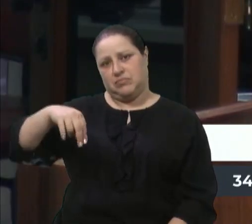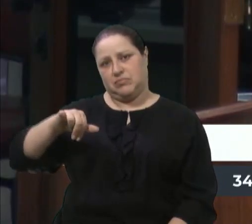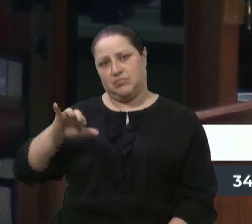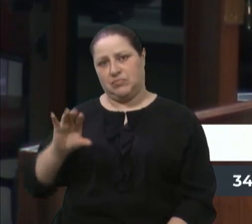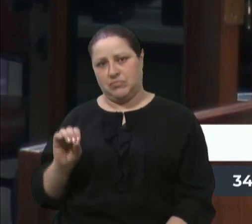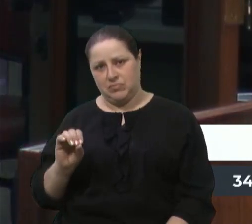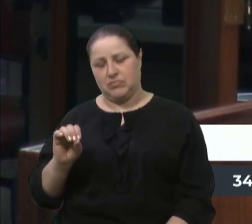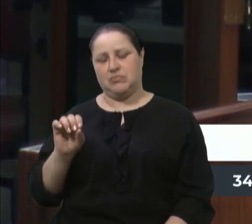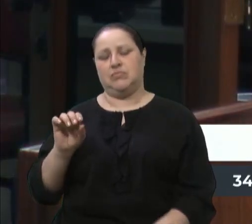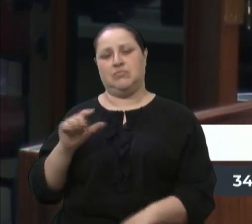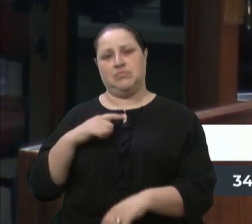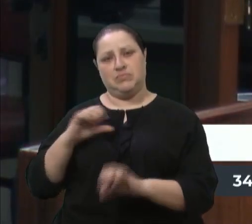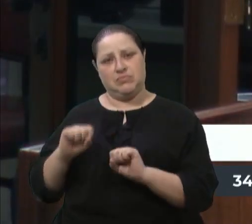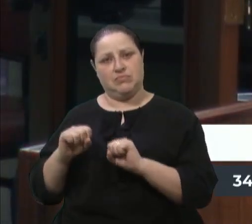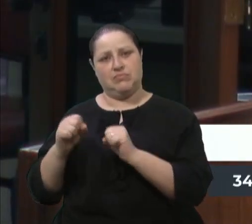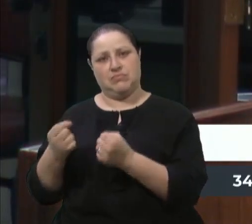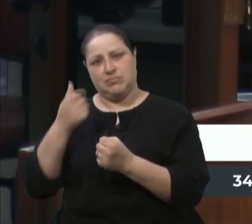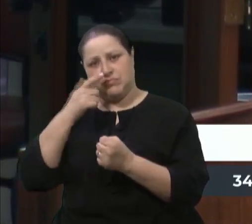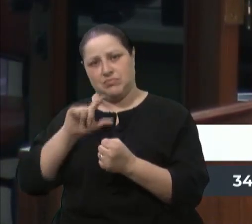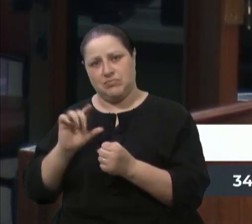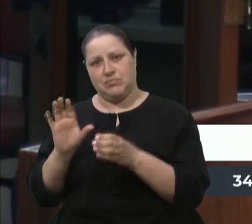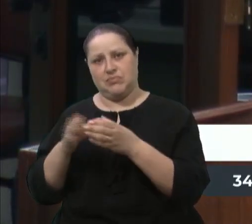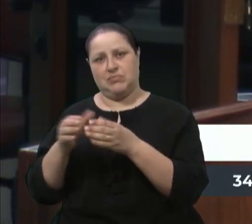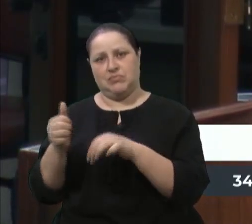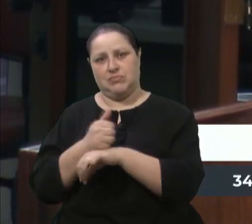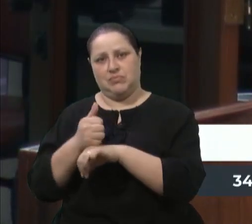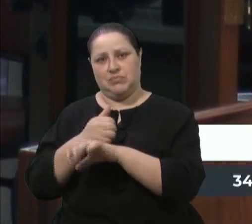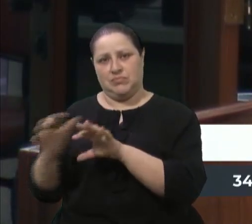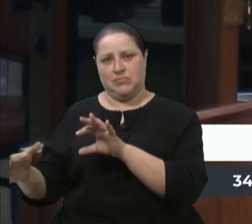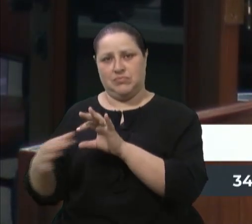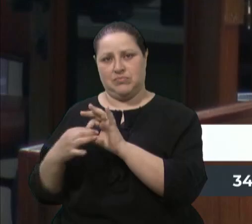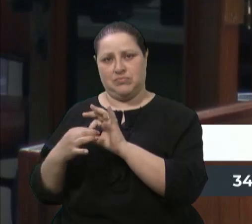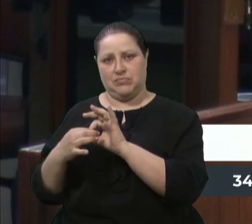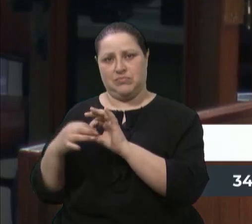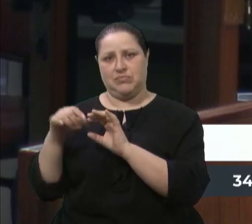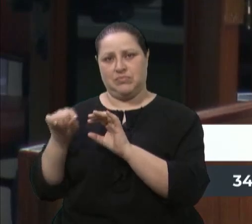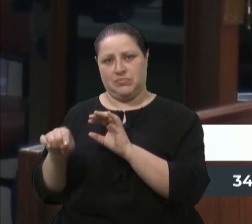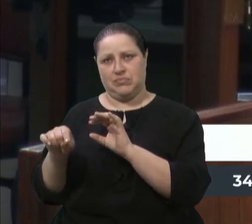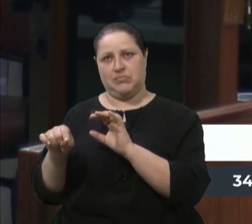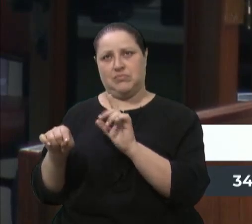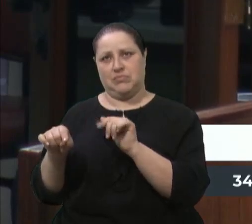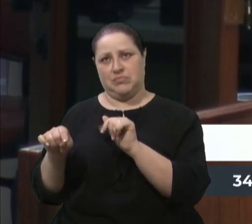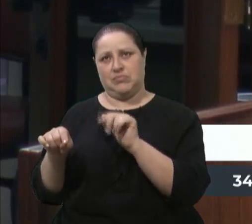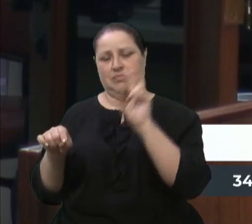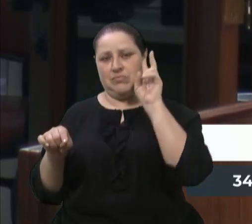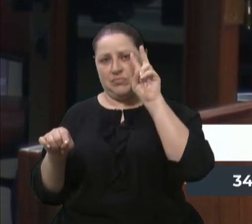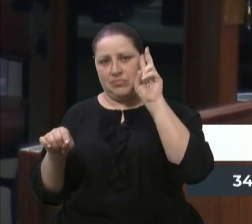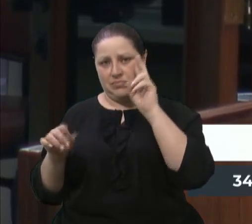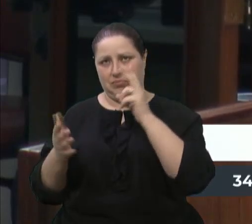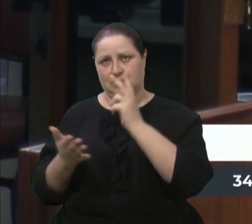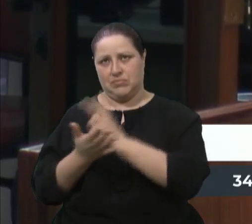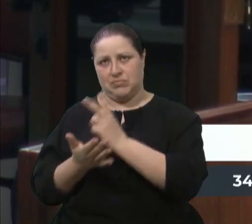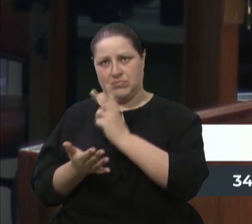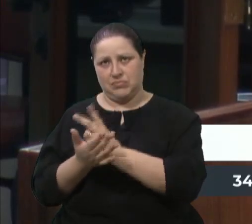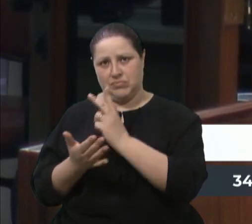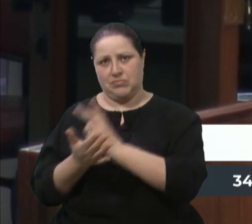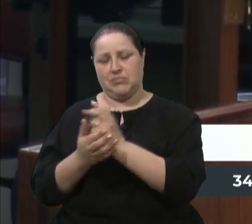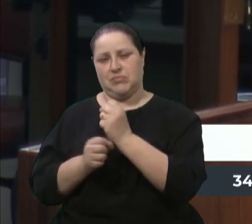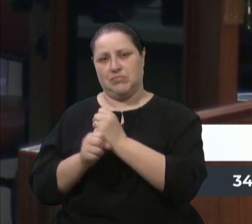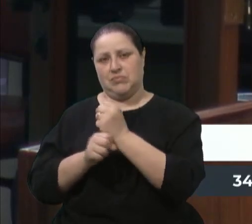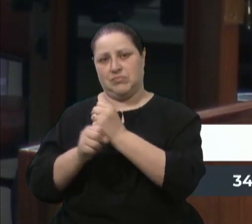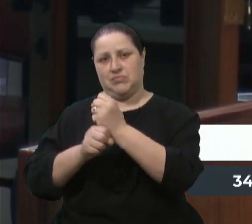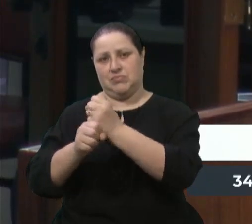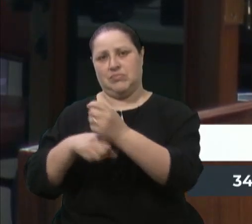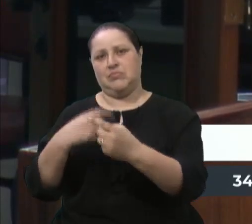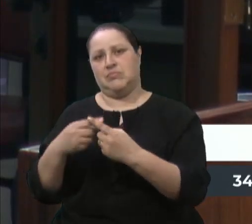essa classe, não acham que isso não vai ser relembrado e por muitos e muitos anos.